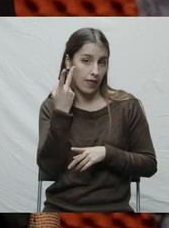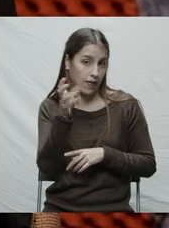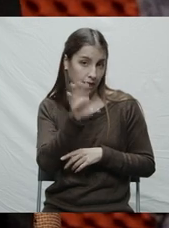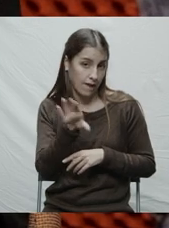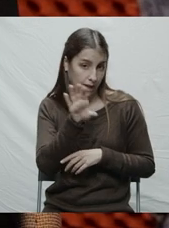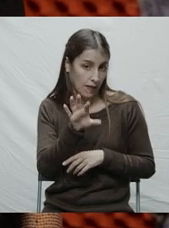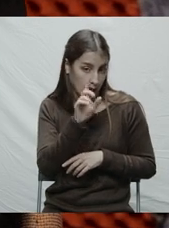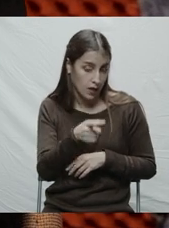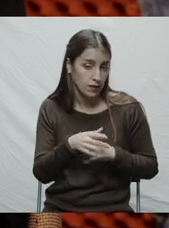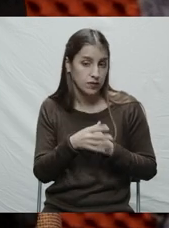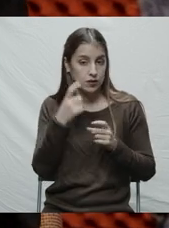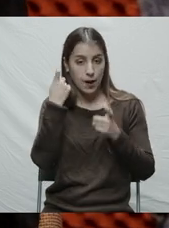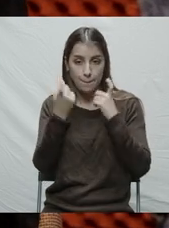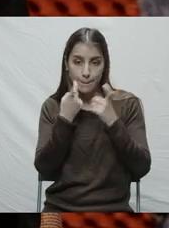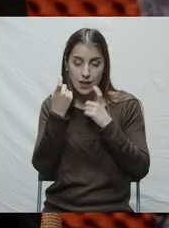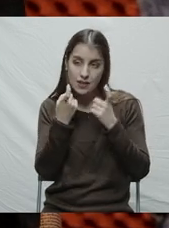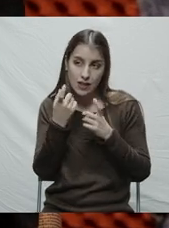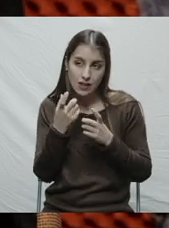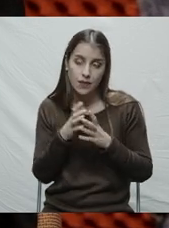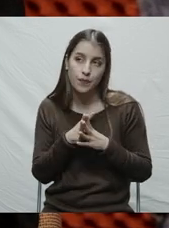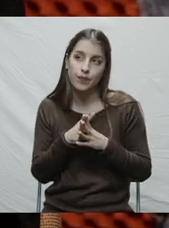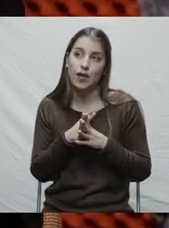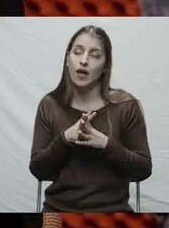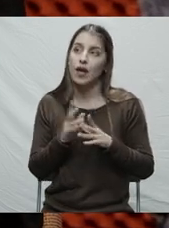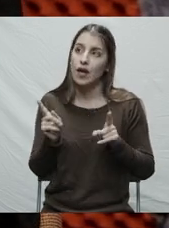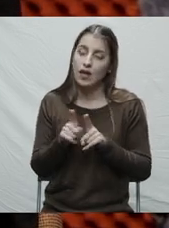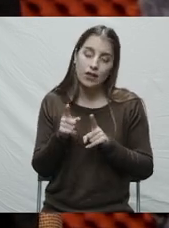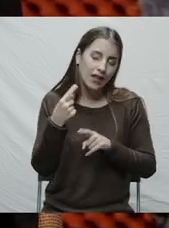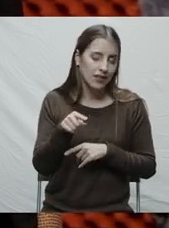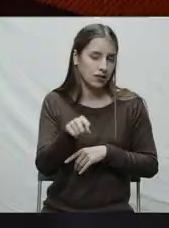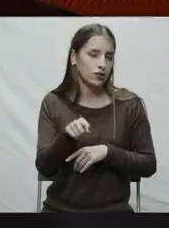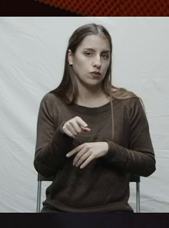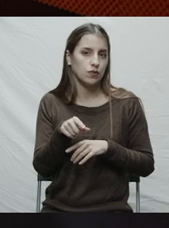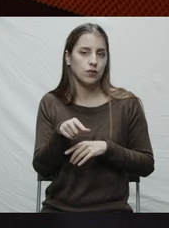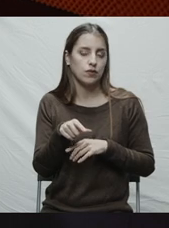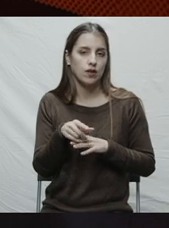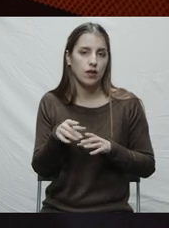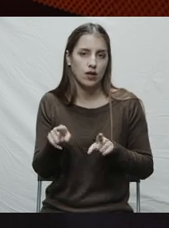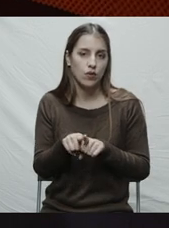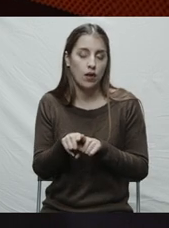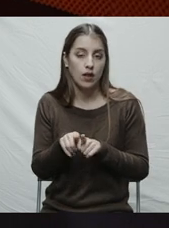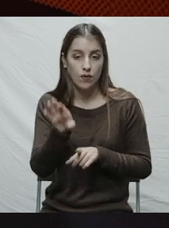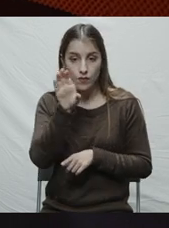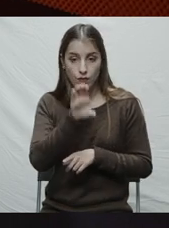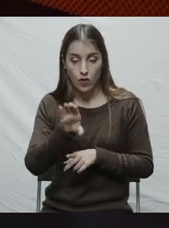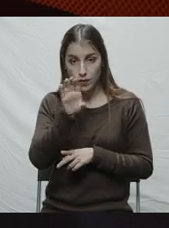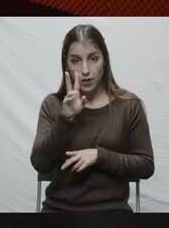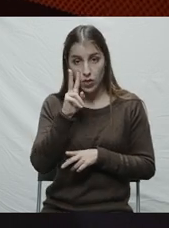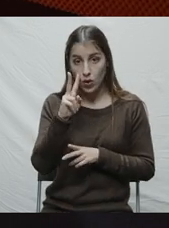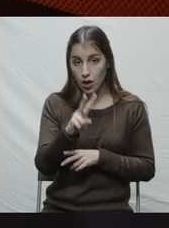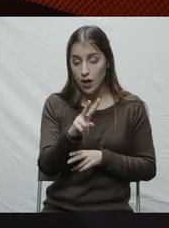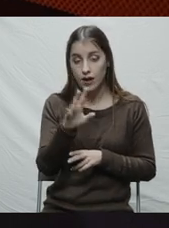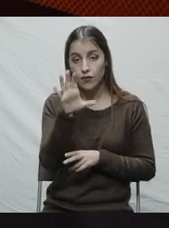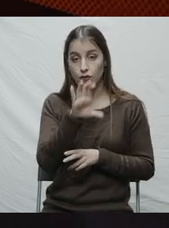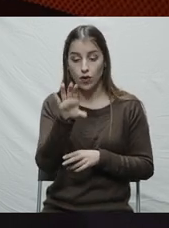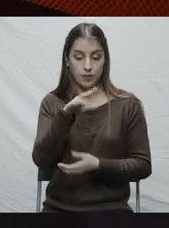de estar, do que propriamente pensar que há. Portanto, ou seja, tem isso. E a partir daí, formas de olhar,